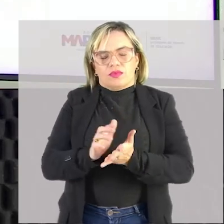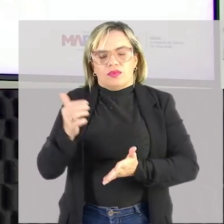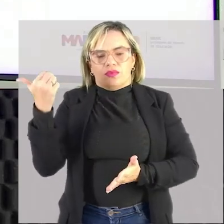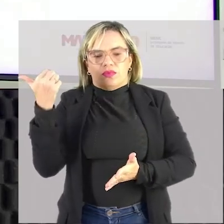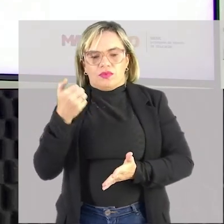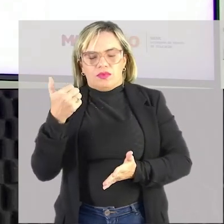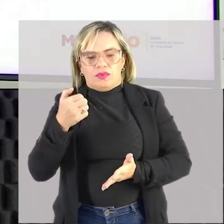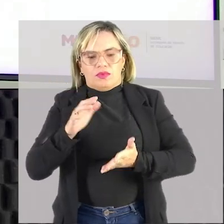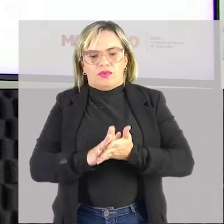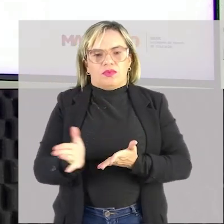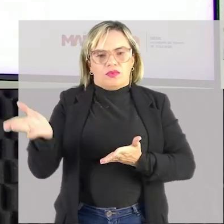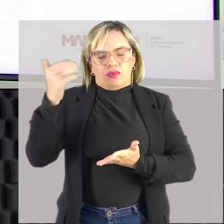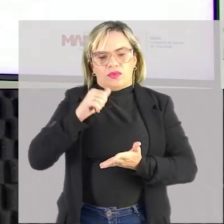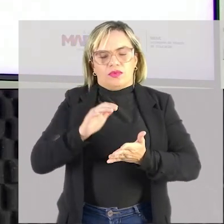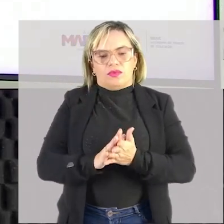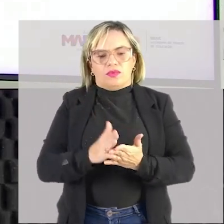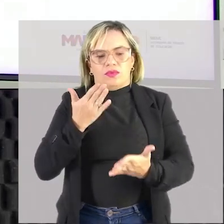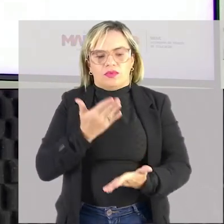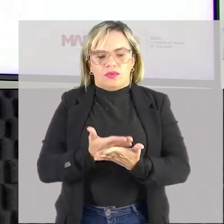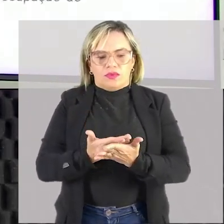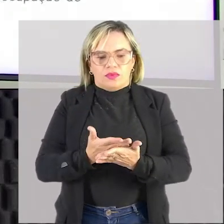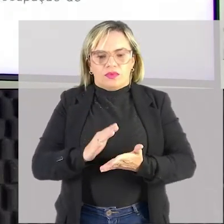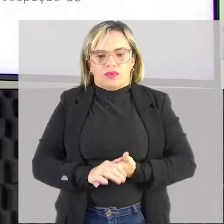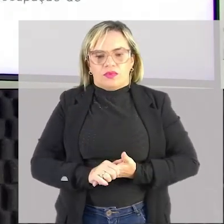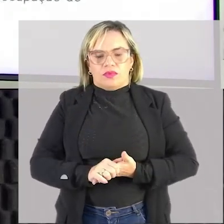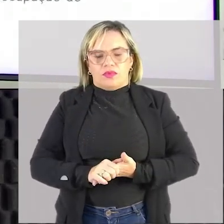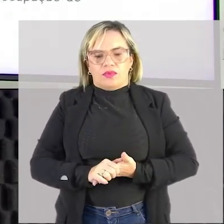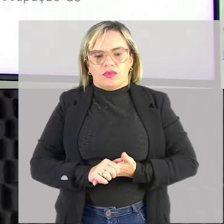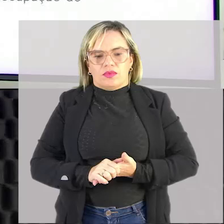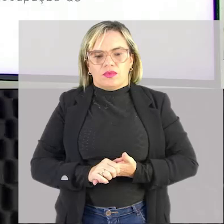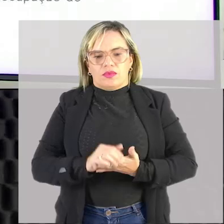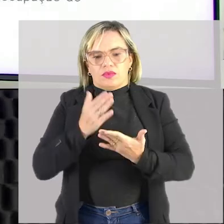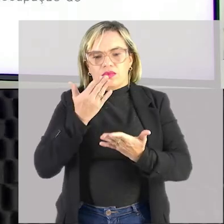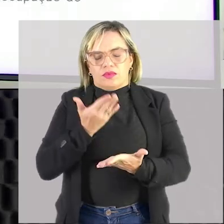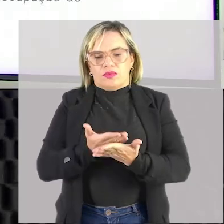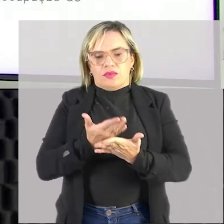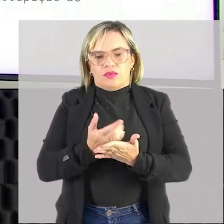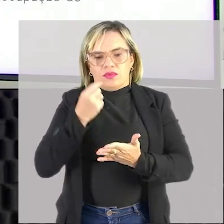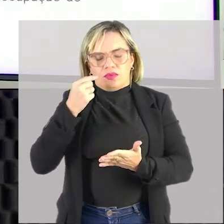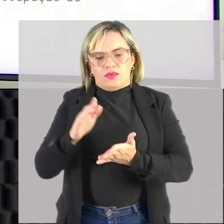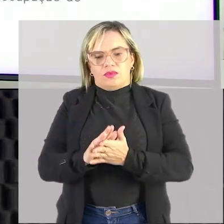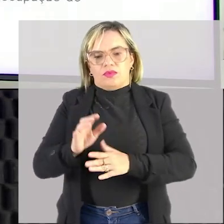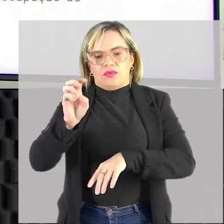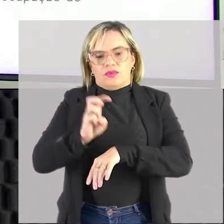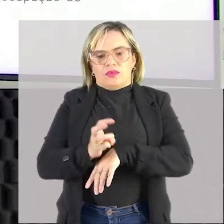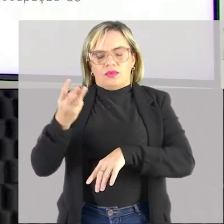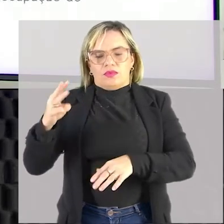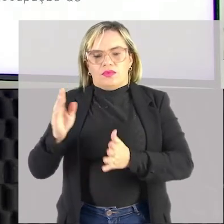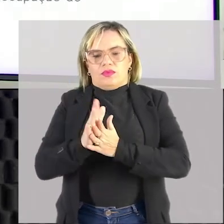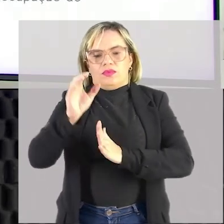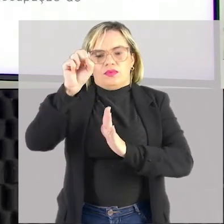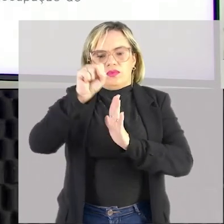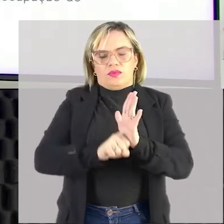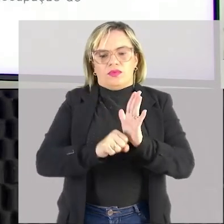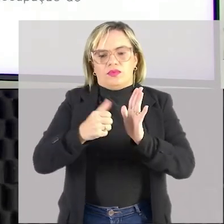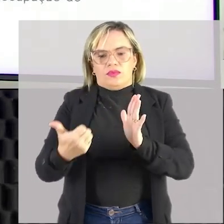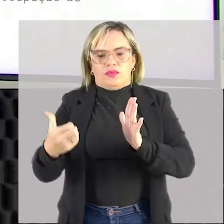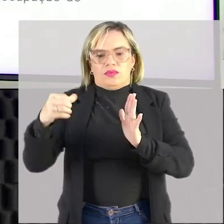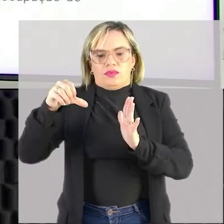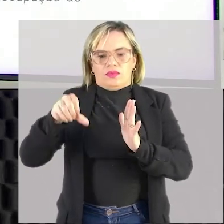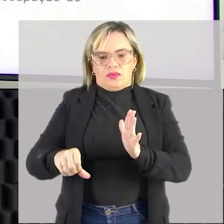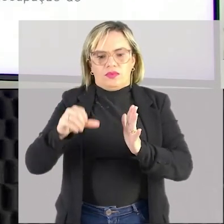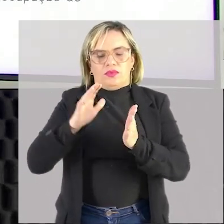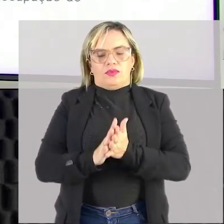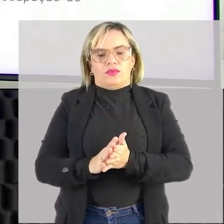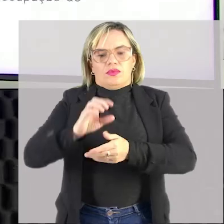e vamos para a nossa aula. Vamos trabalhar aqui com o Maranhão no século XIX, uma questão também aqui